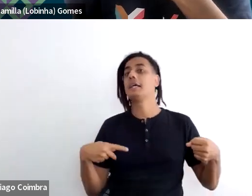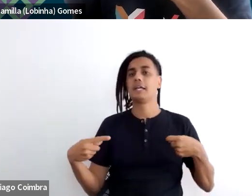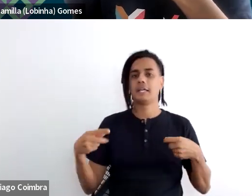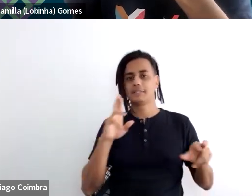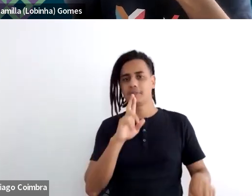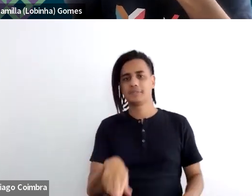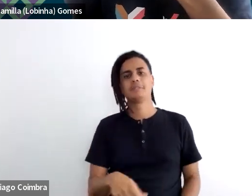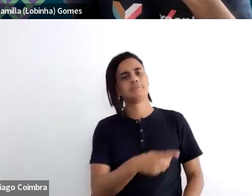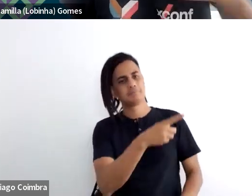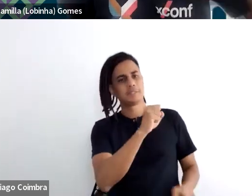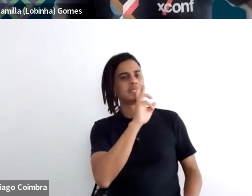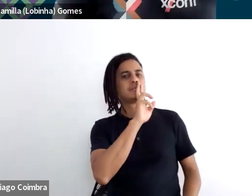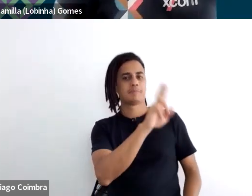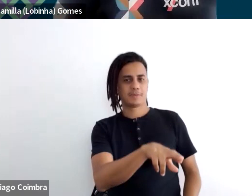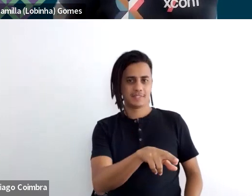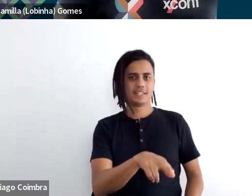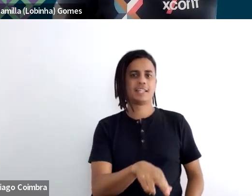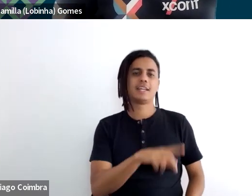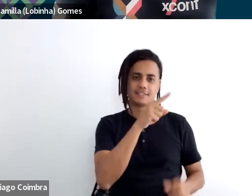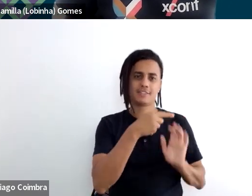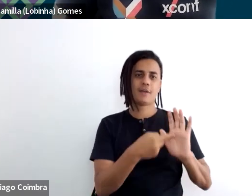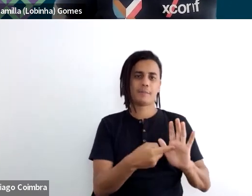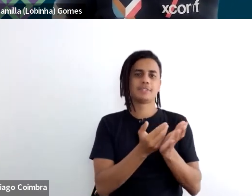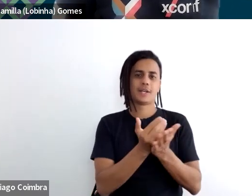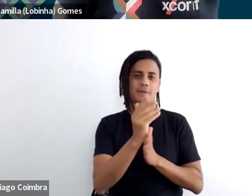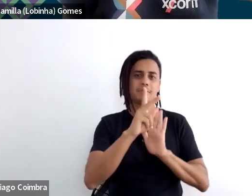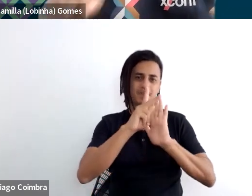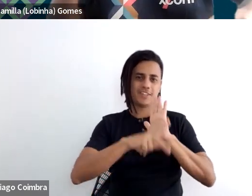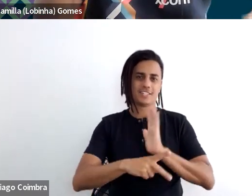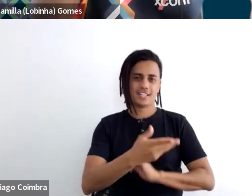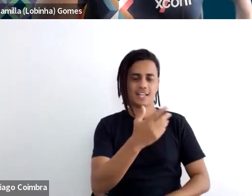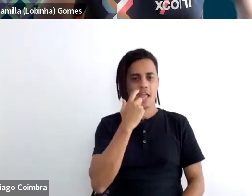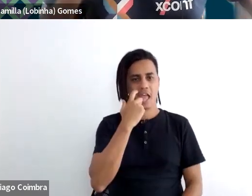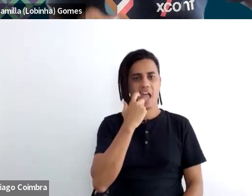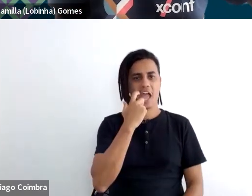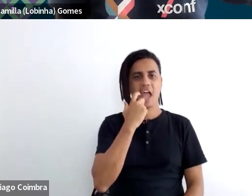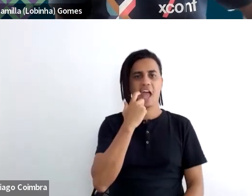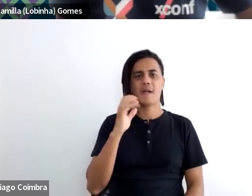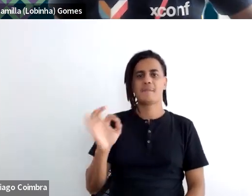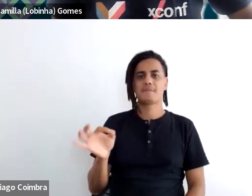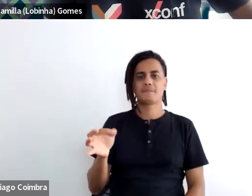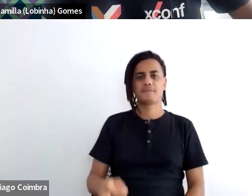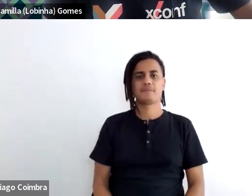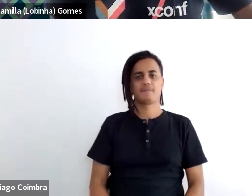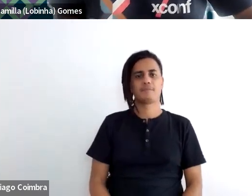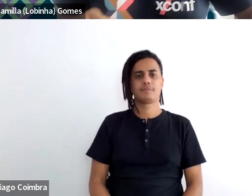Pode responder, porque você vai dar um bisu do início do projeto. Perfeito. Bom,